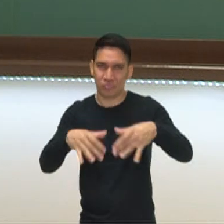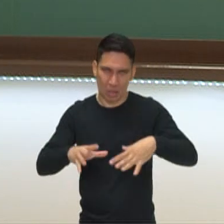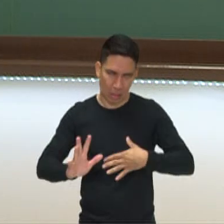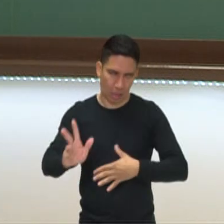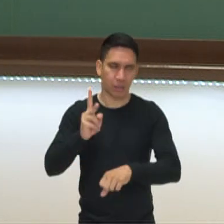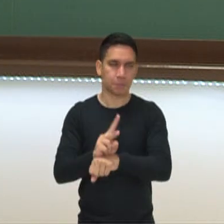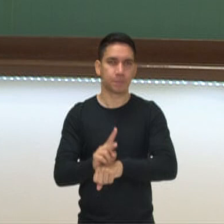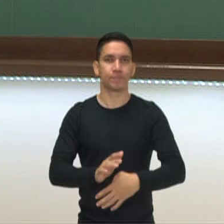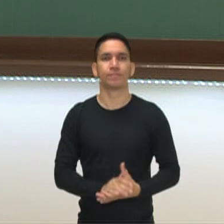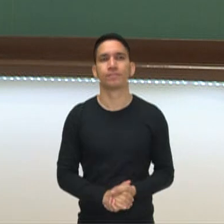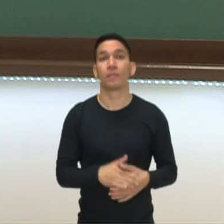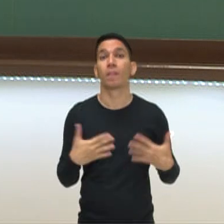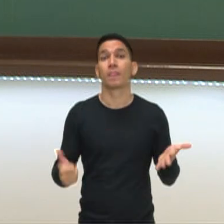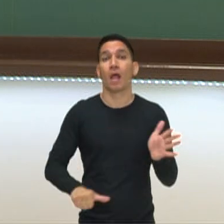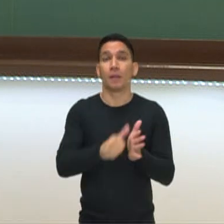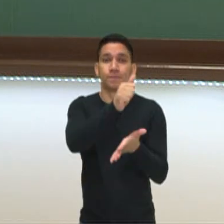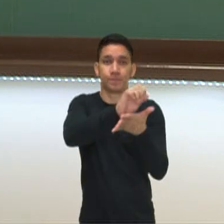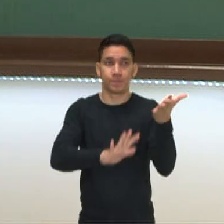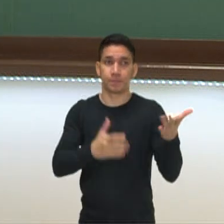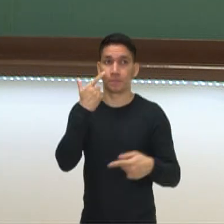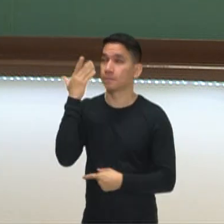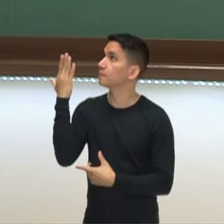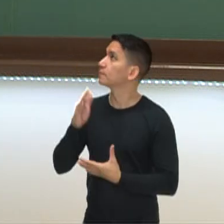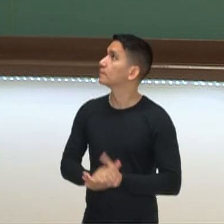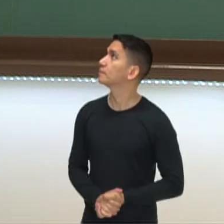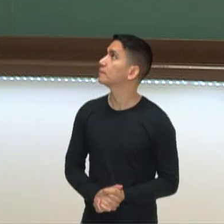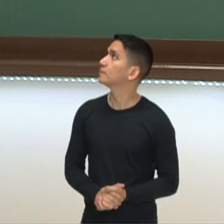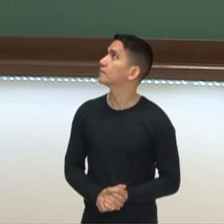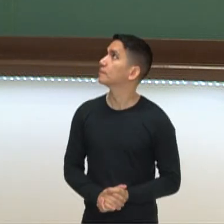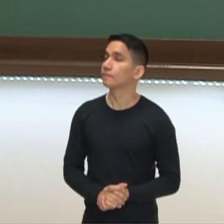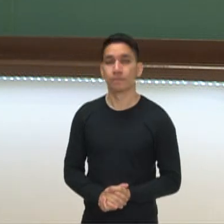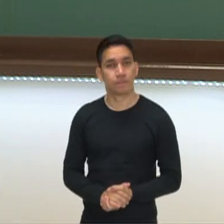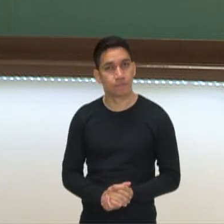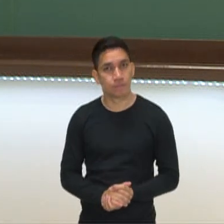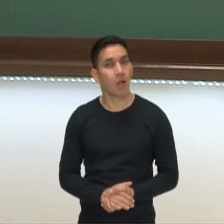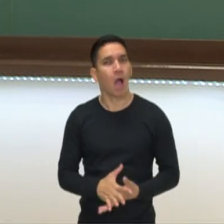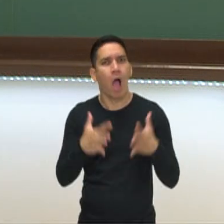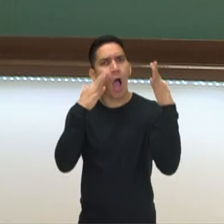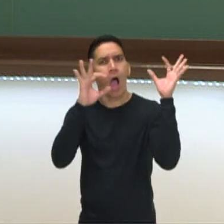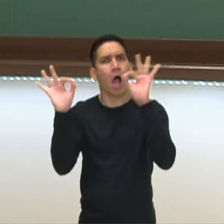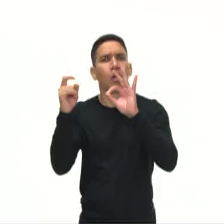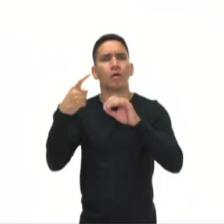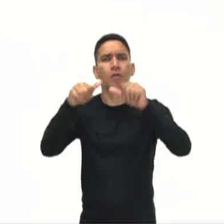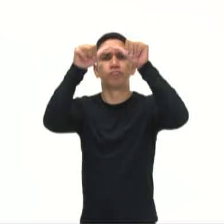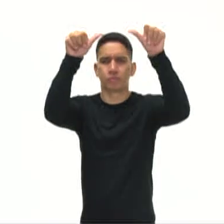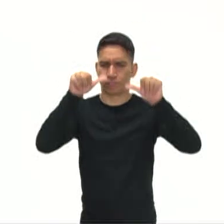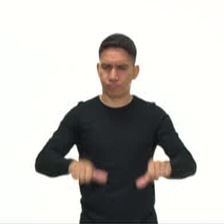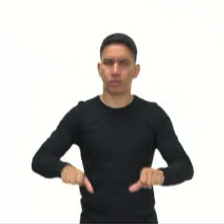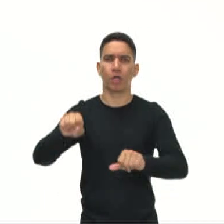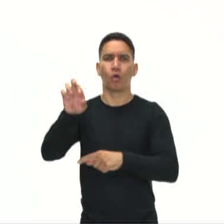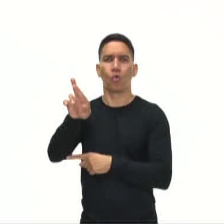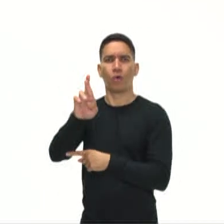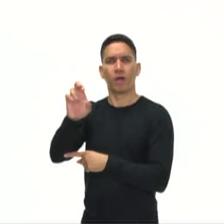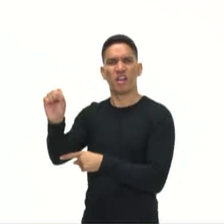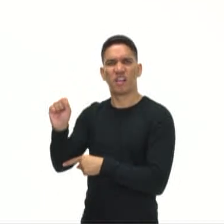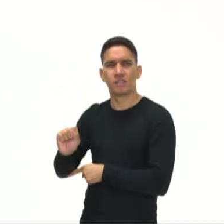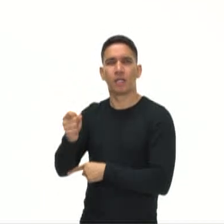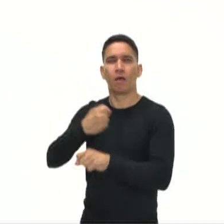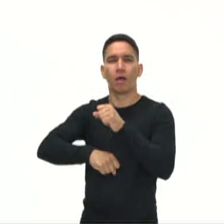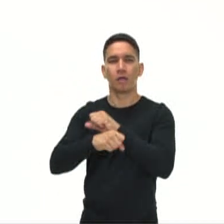diante. Então vamos para a nossa primeira atividade da aula de hoje. Observe o cartaz soviético de